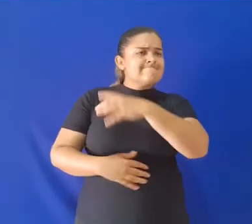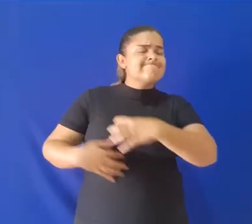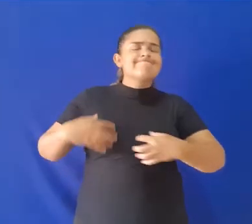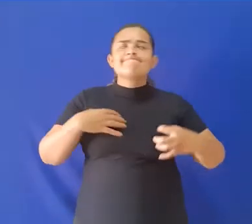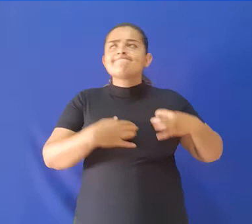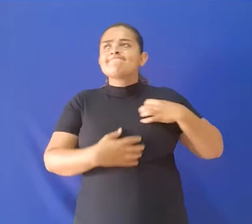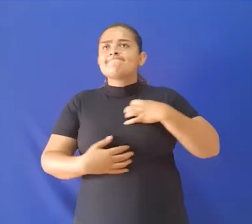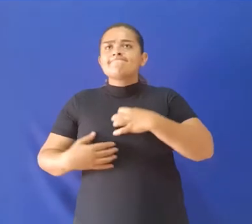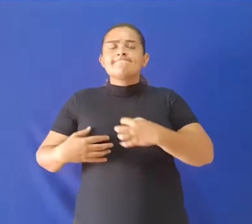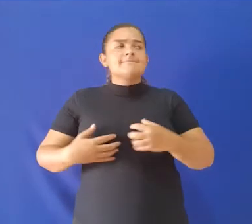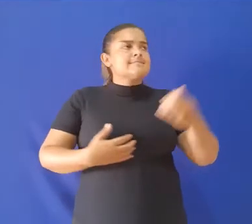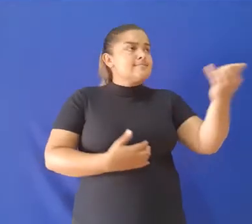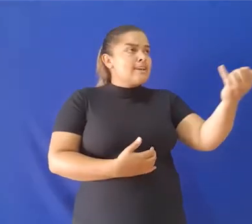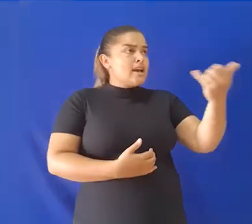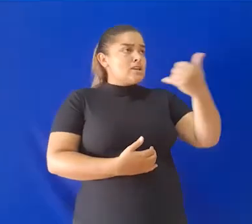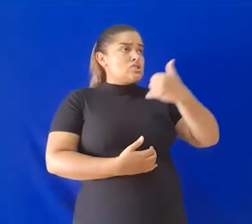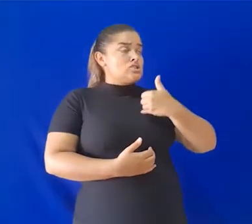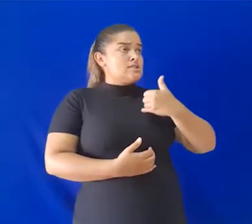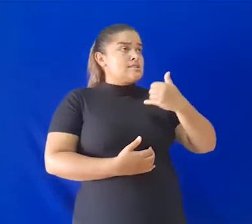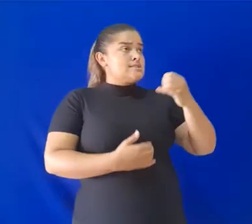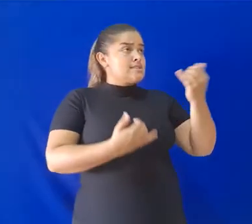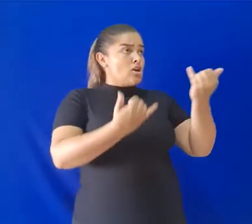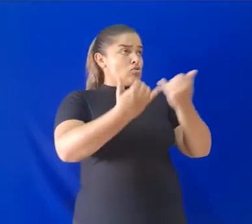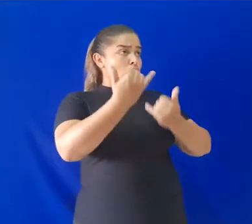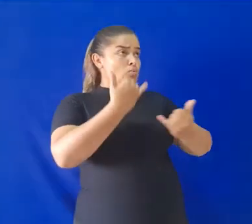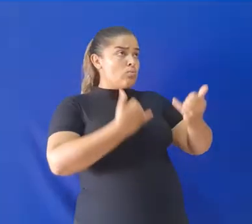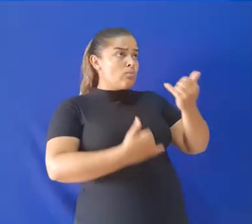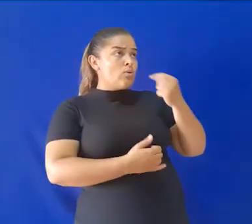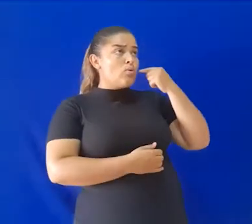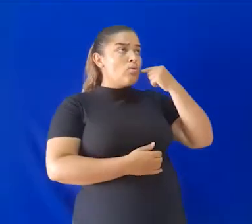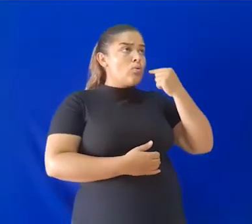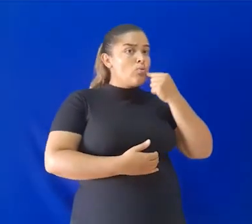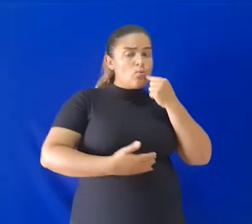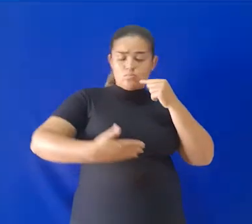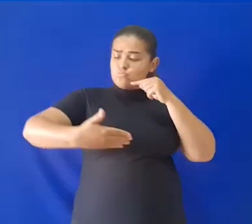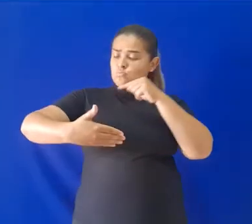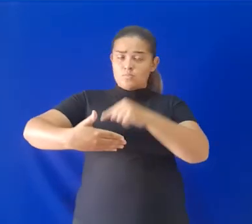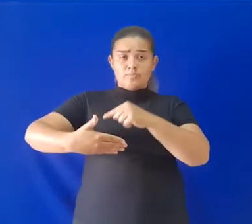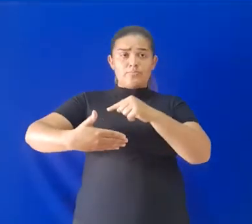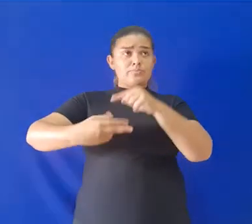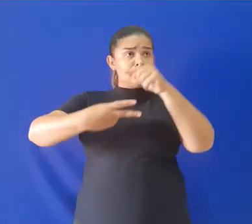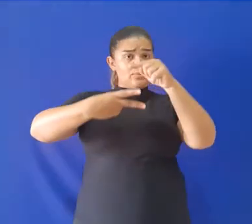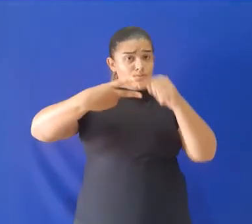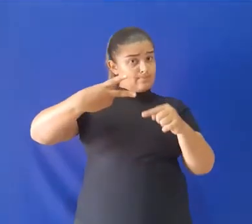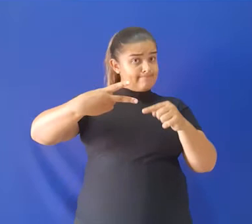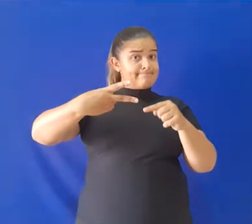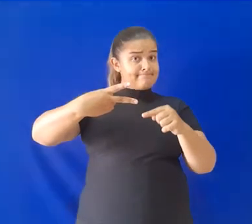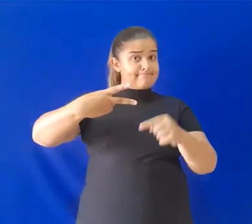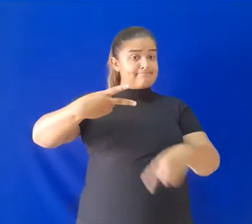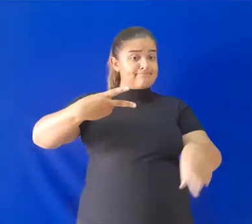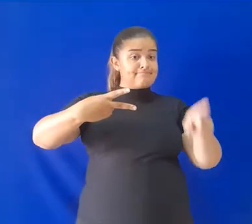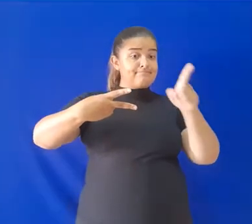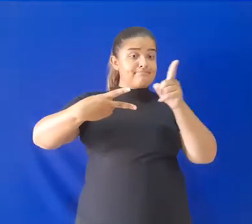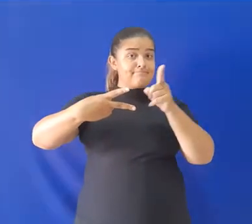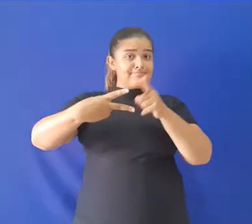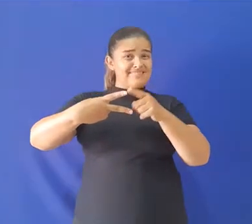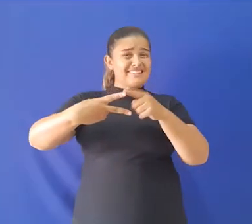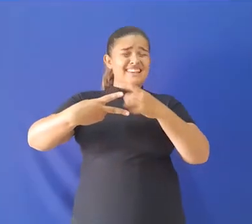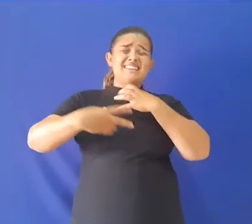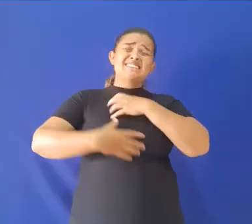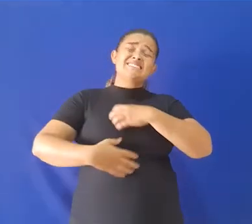situação muito complicada, porque a partir do momento que eles recebem essa notícia, se instala aí